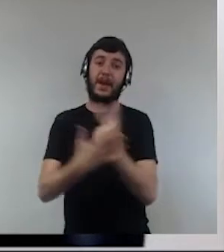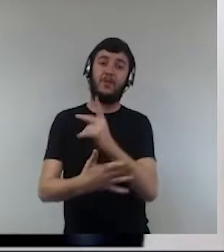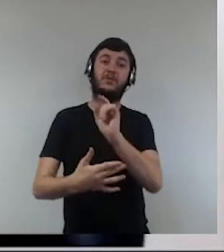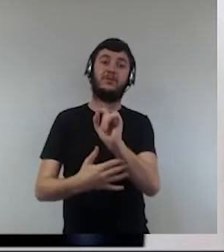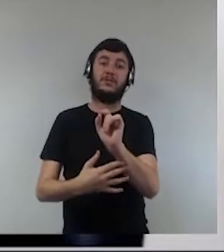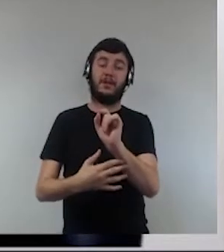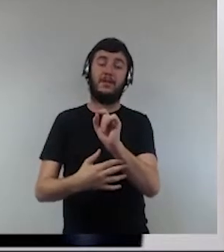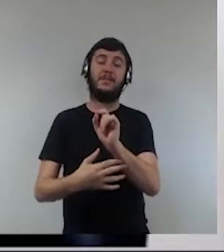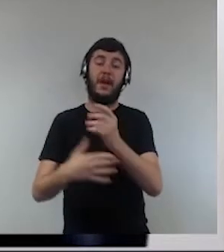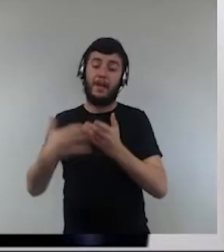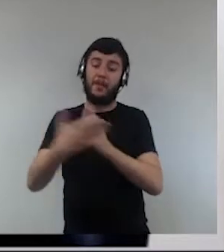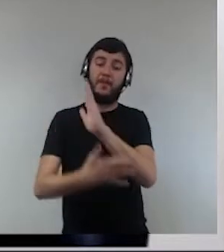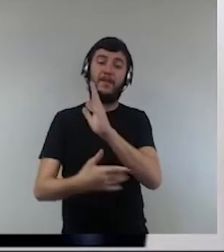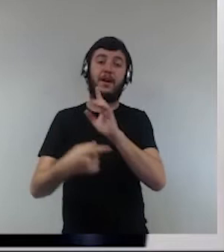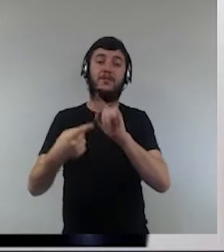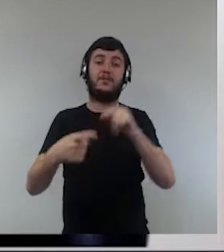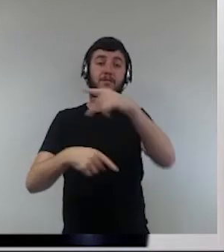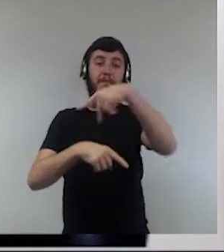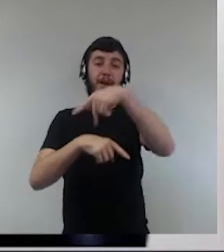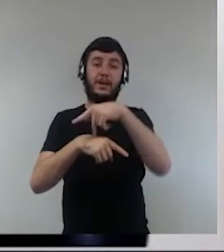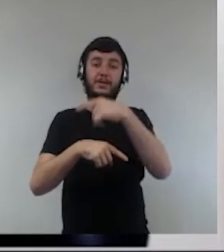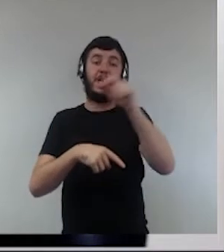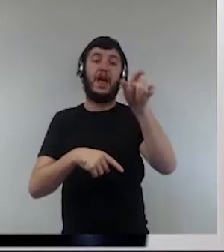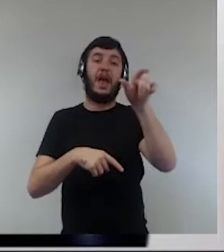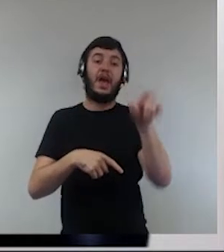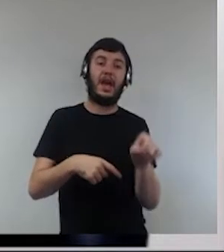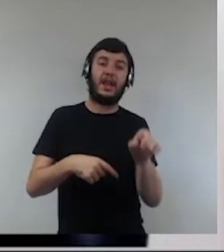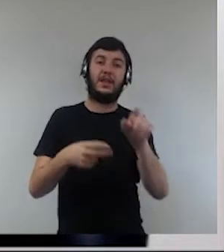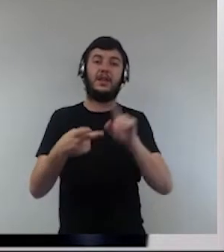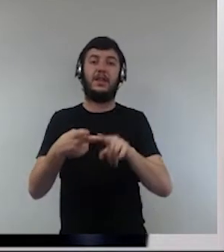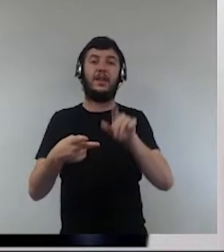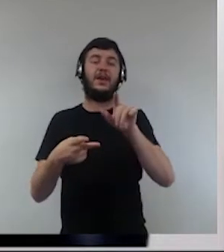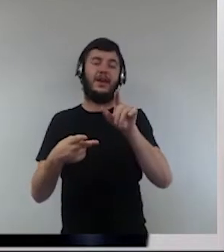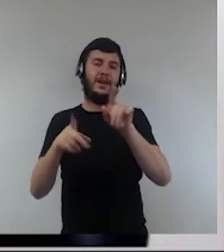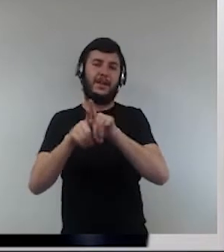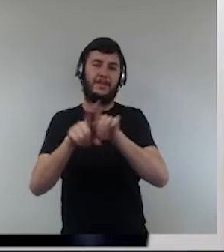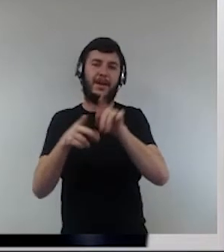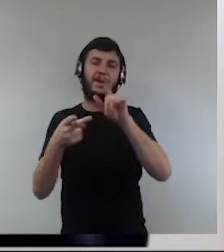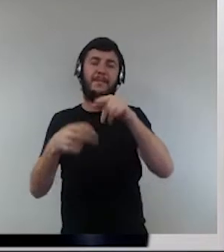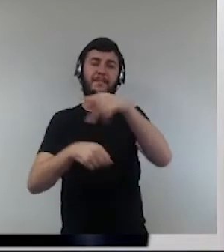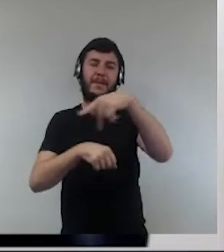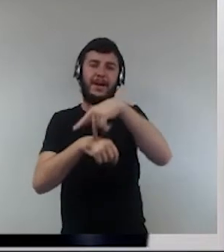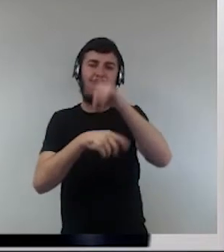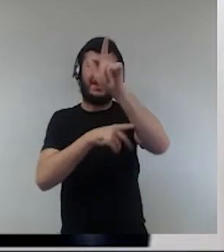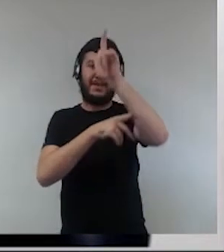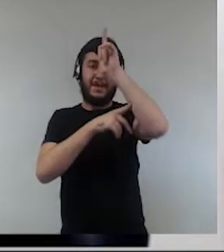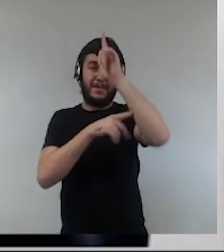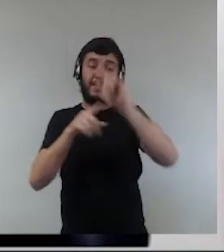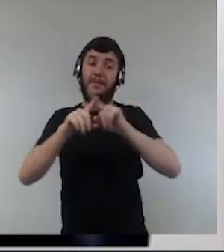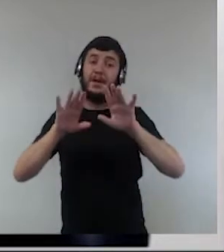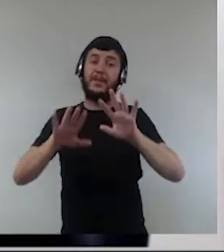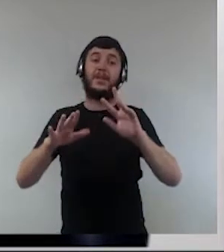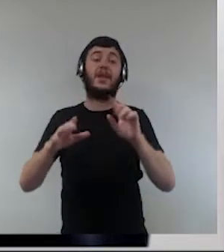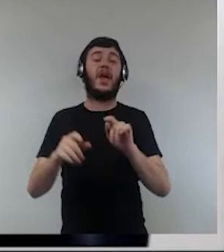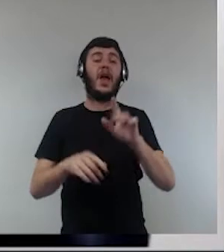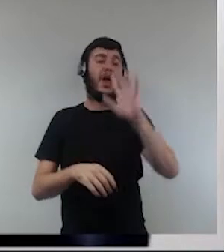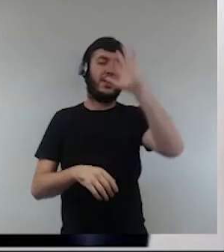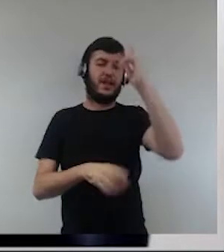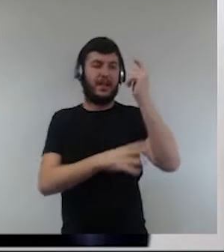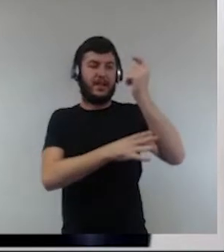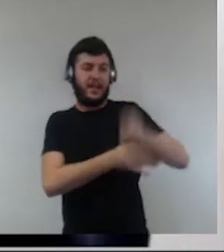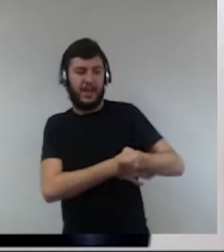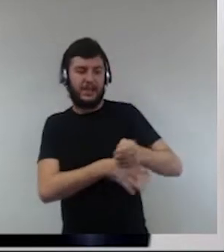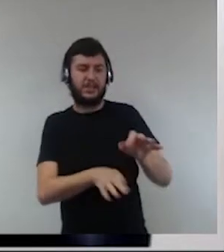alemão, nós não verificamos que tenha sido permitida a modificação de sentenças